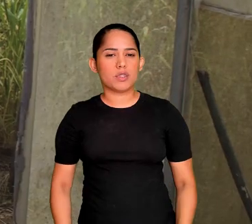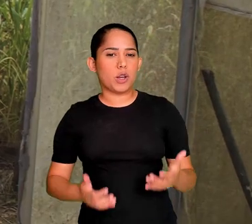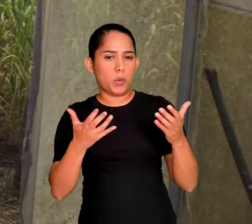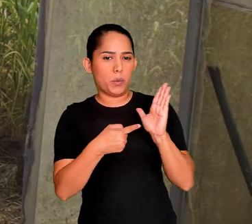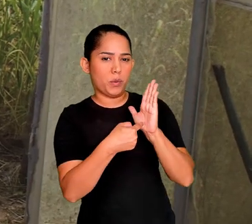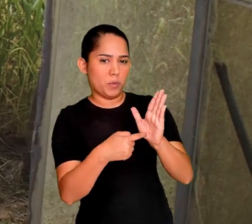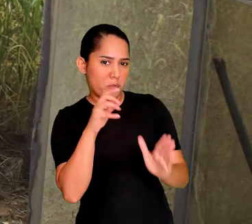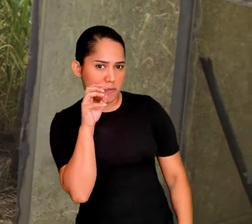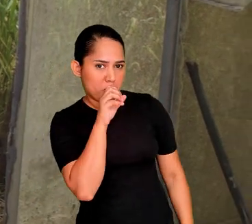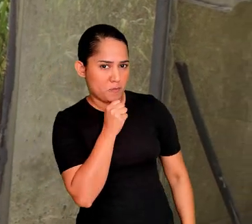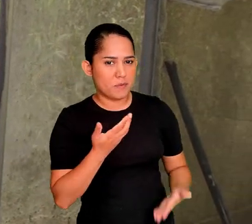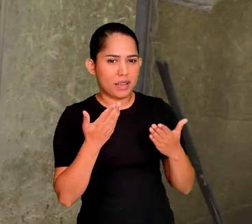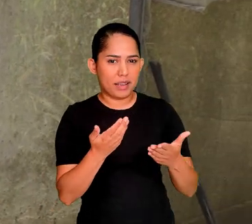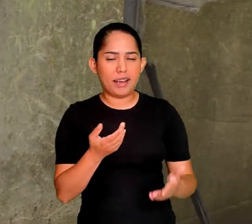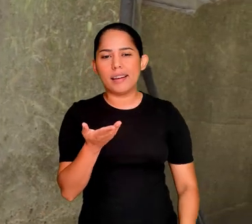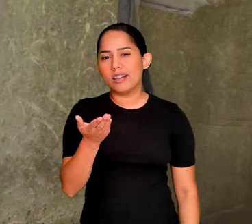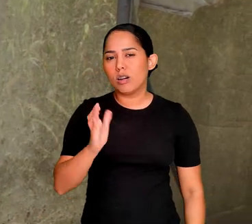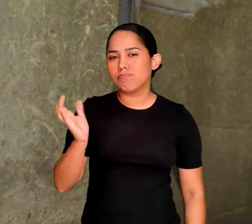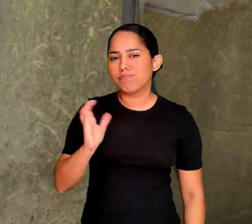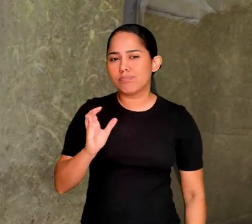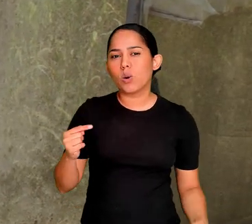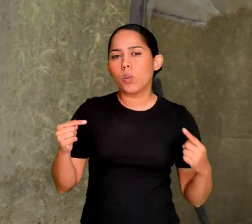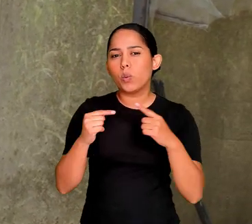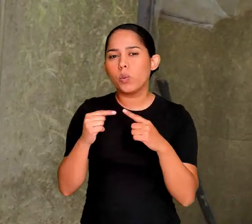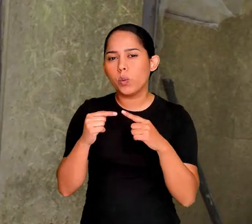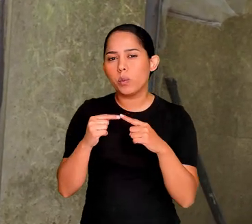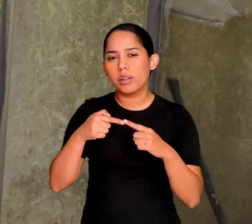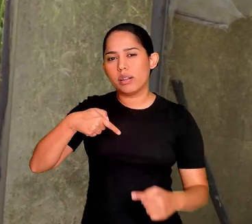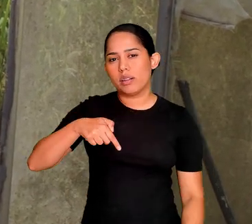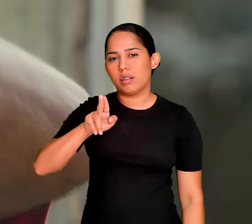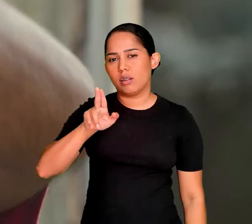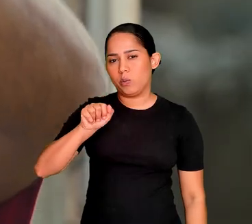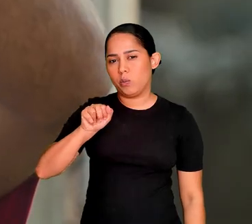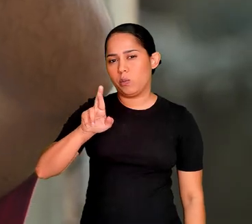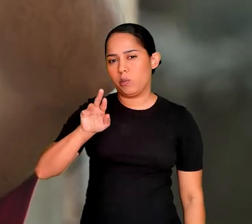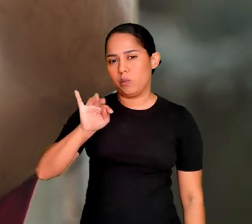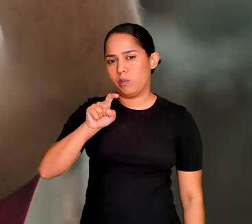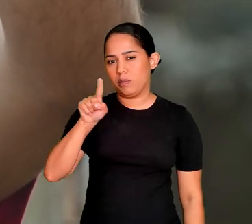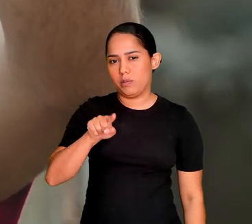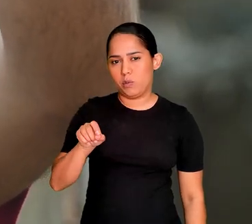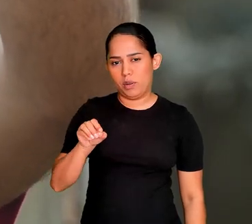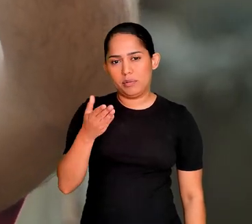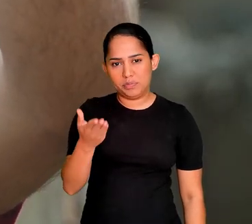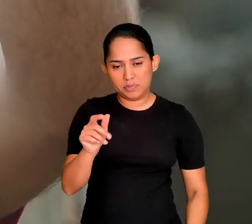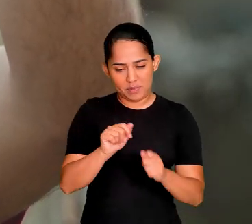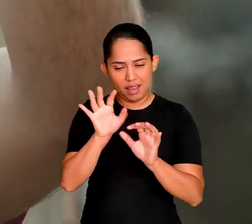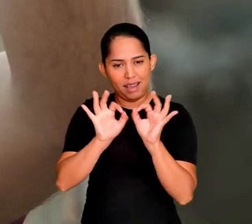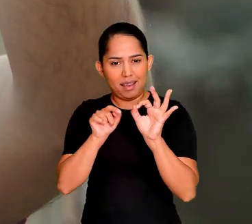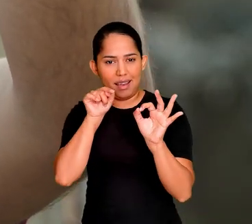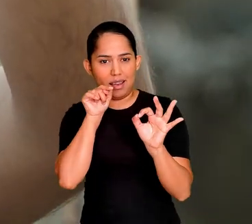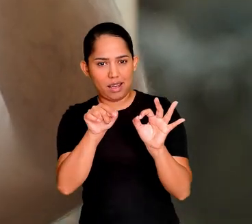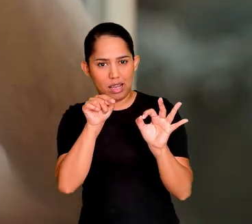Então eu queria mostrar para vocês rapidinho, esse aqui é o preparado de luz feito de cristal de quartzo. Isso aqui é uma